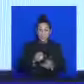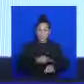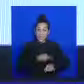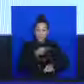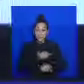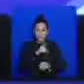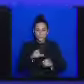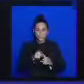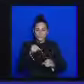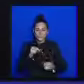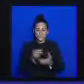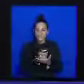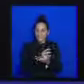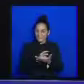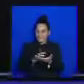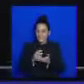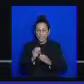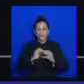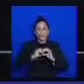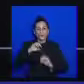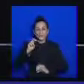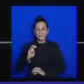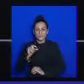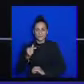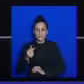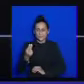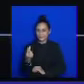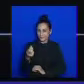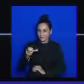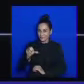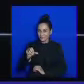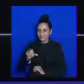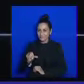Começa agora o sorteio da Quina, concurso